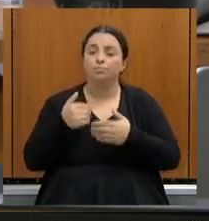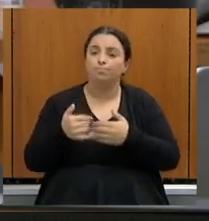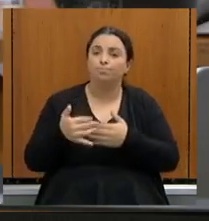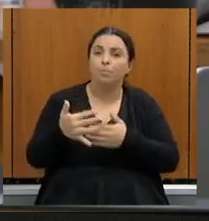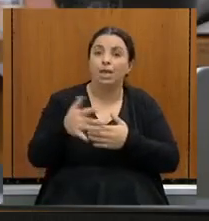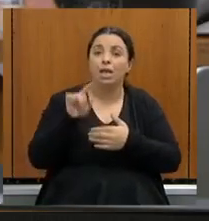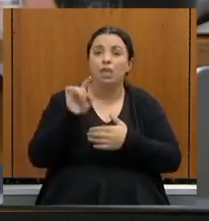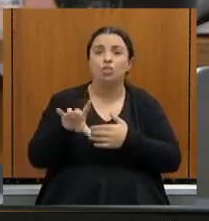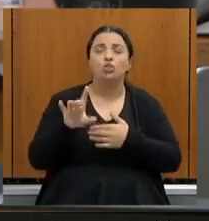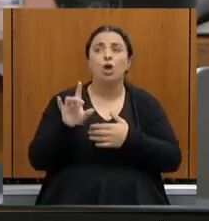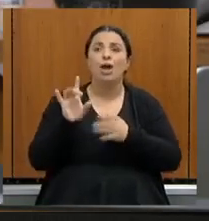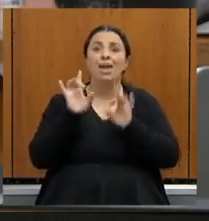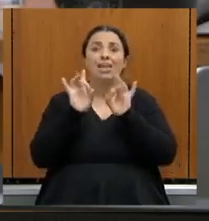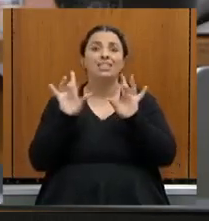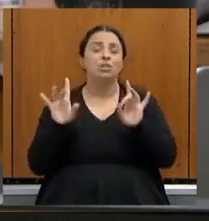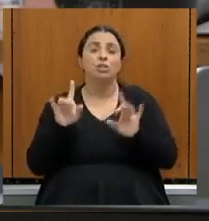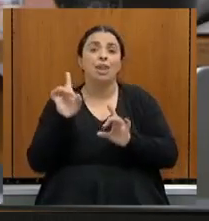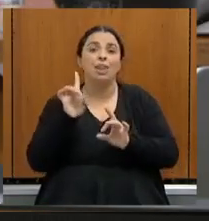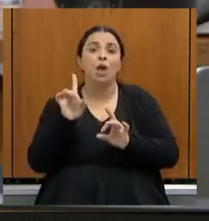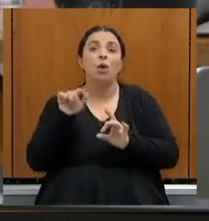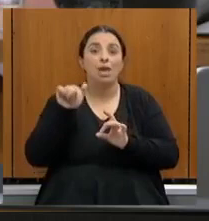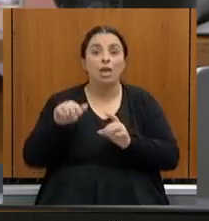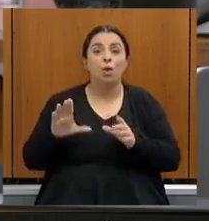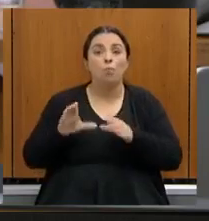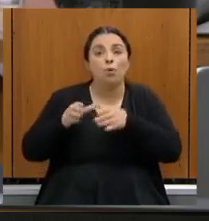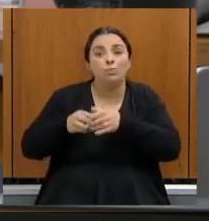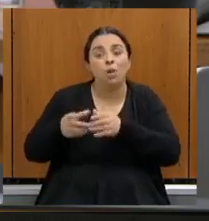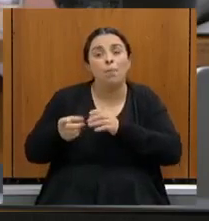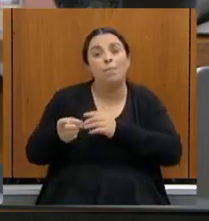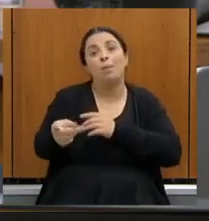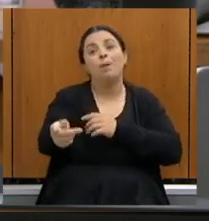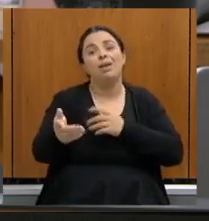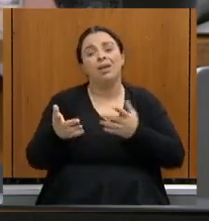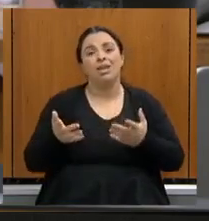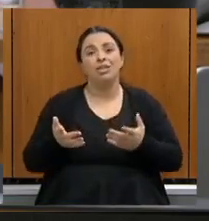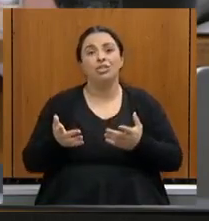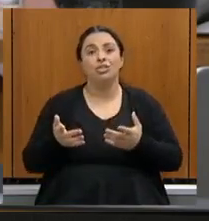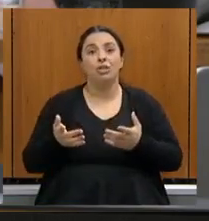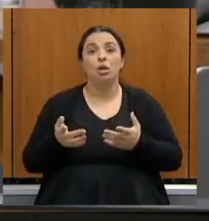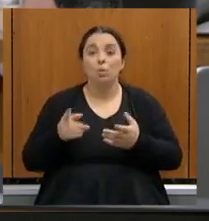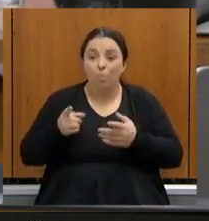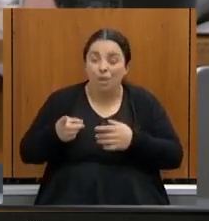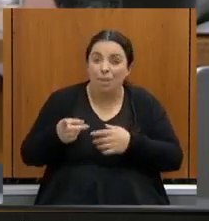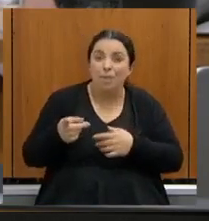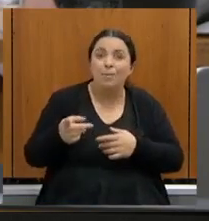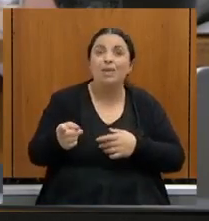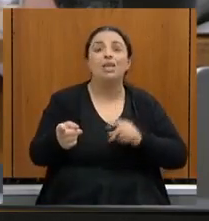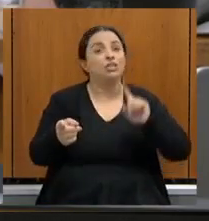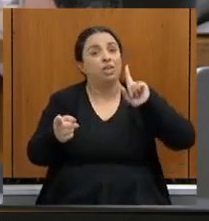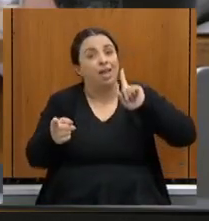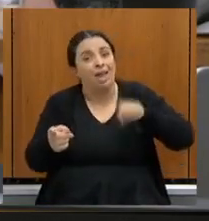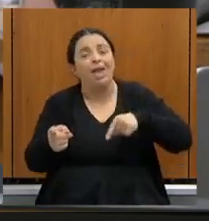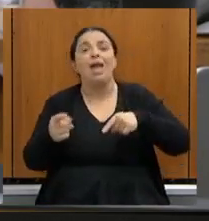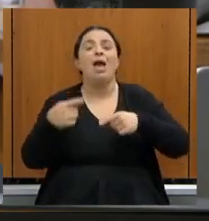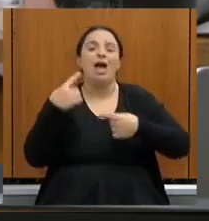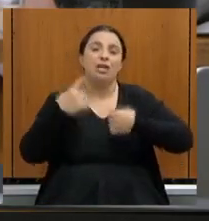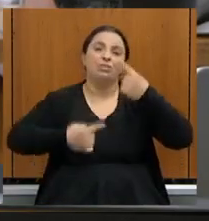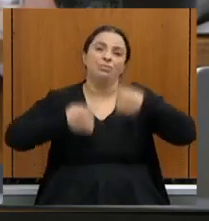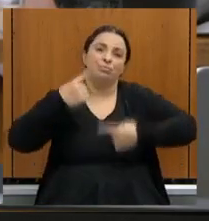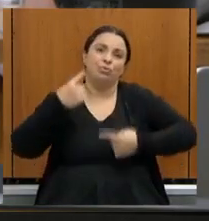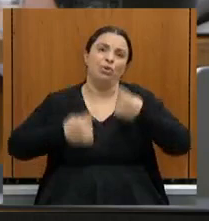extraordinária mas que seja uma comissão permanente porque permanentes serão e são as políticas